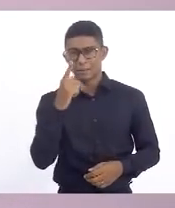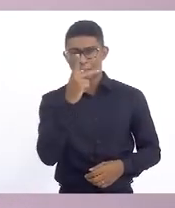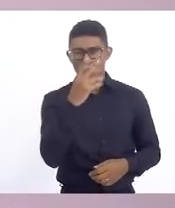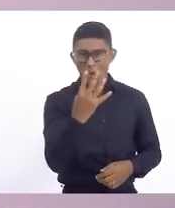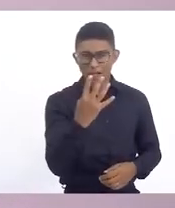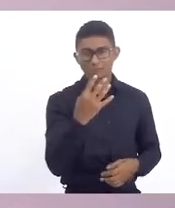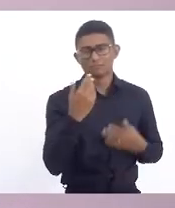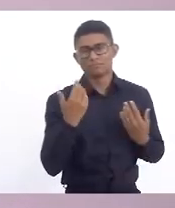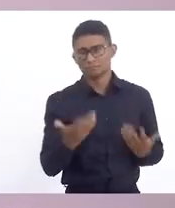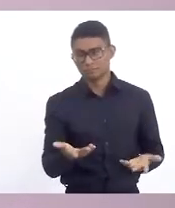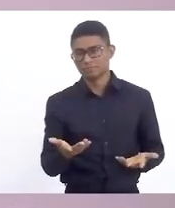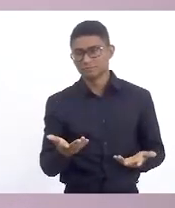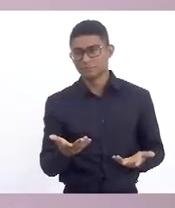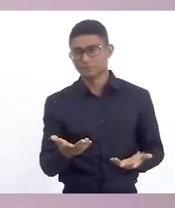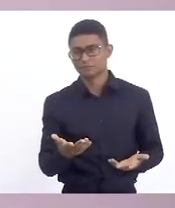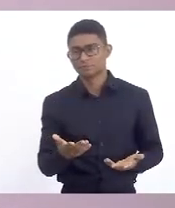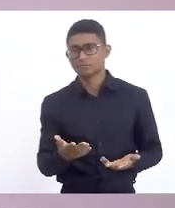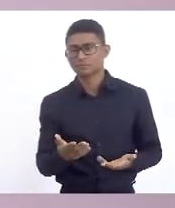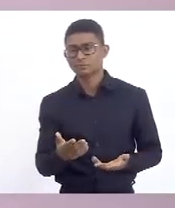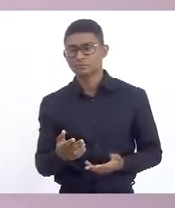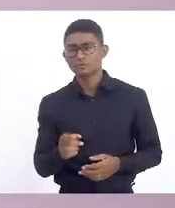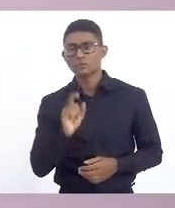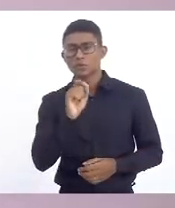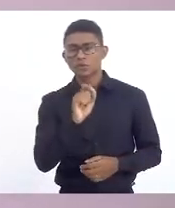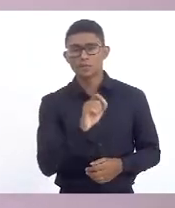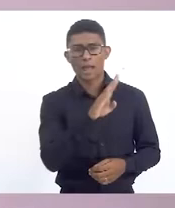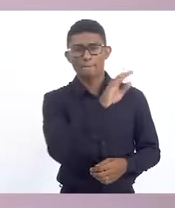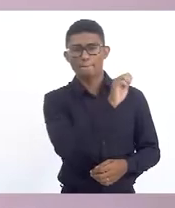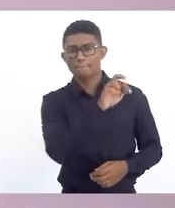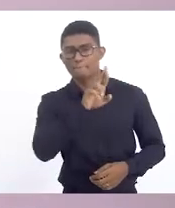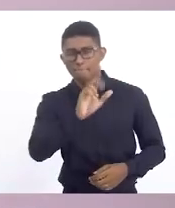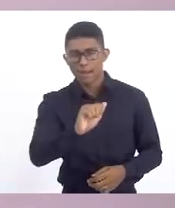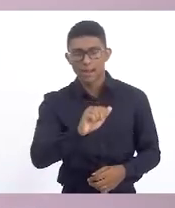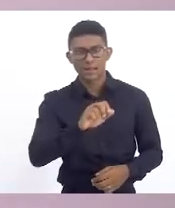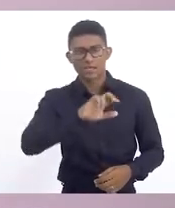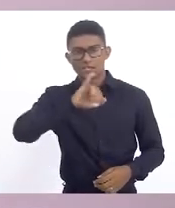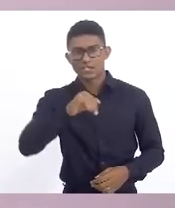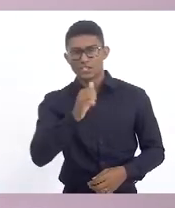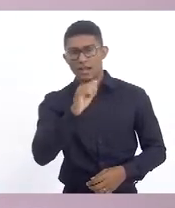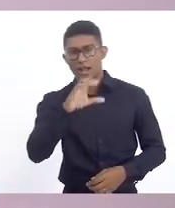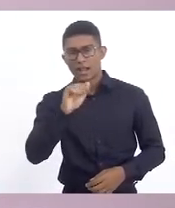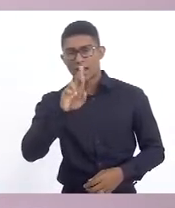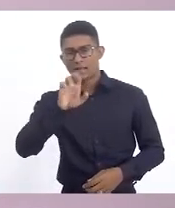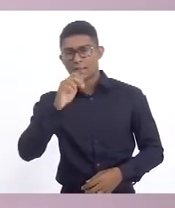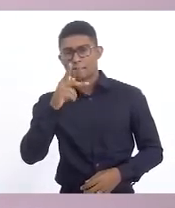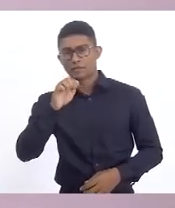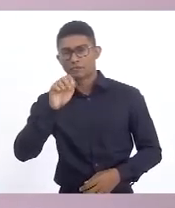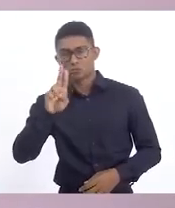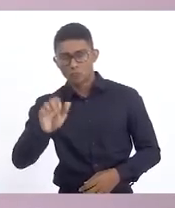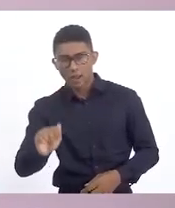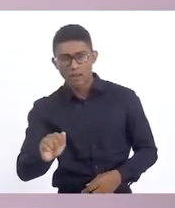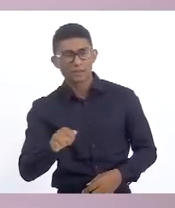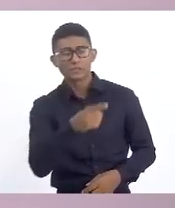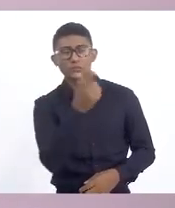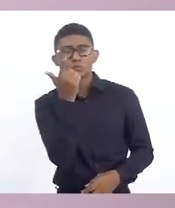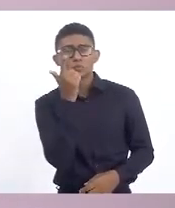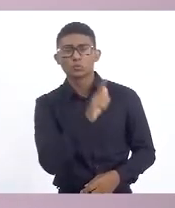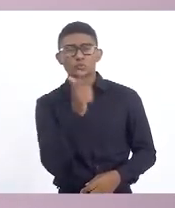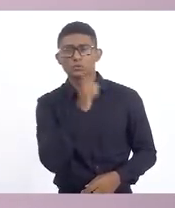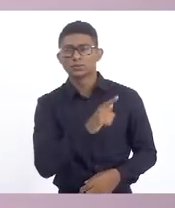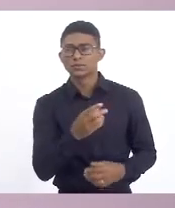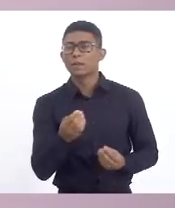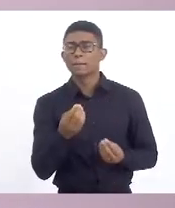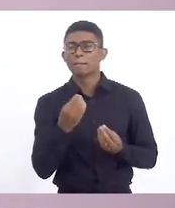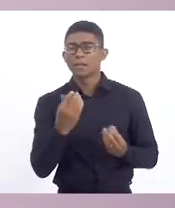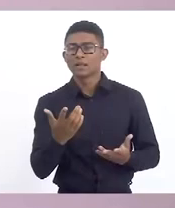bem. A arrecadação da P4, que é Barra Jacarepaguá, que serviu de contrapartida, né, para a